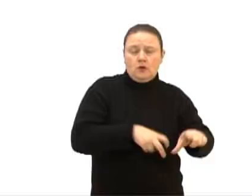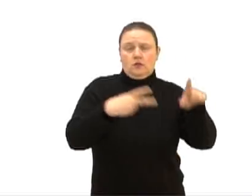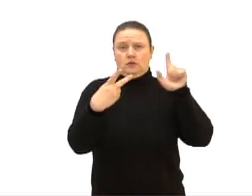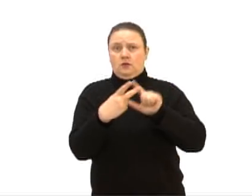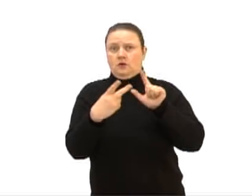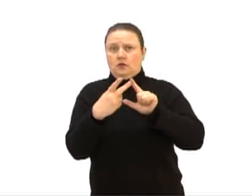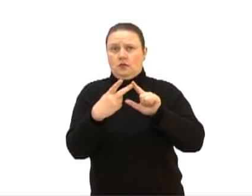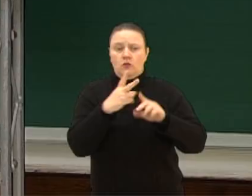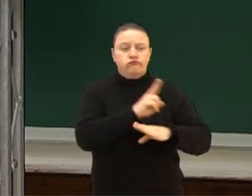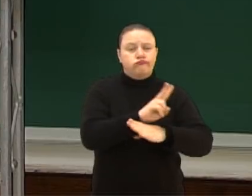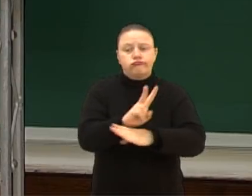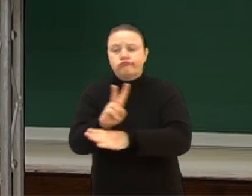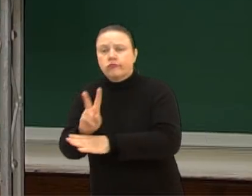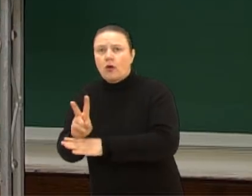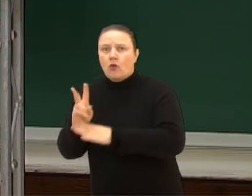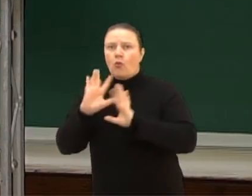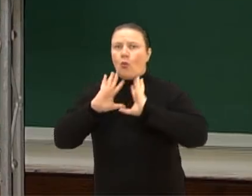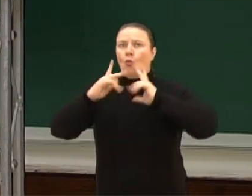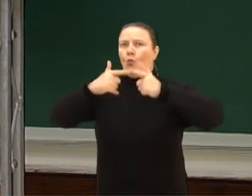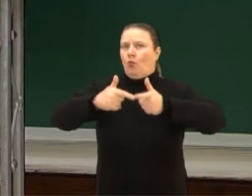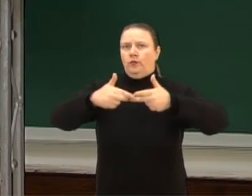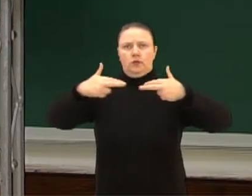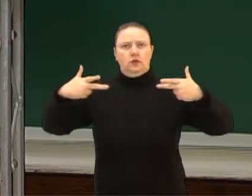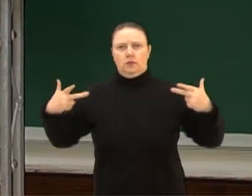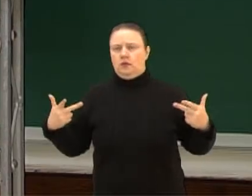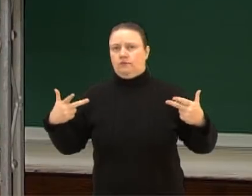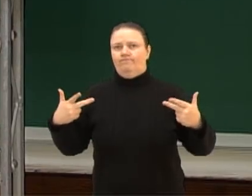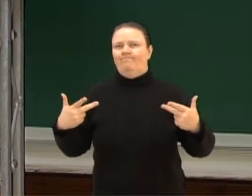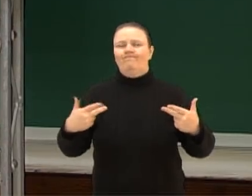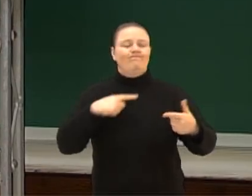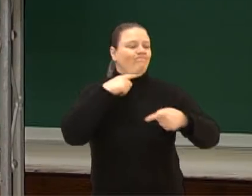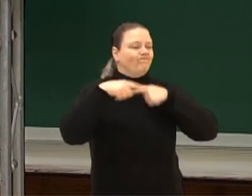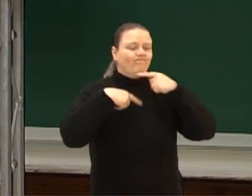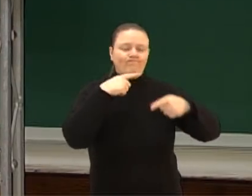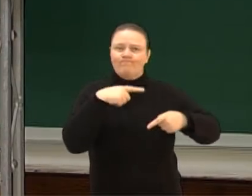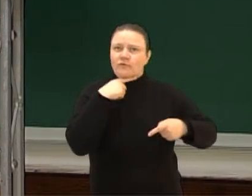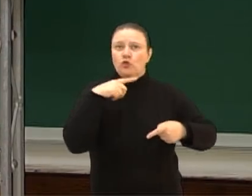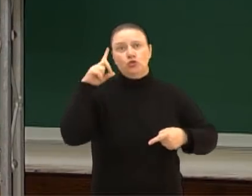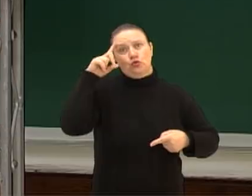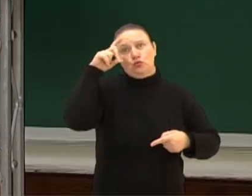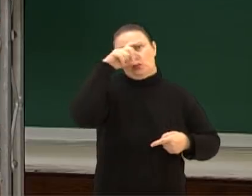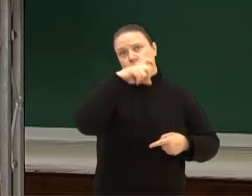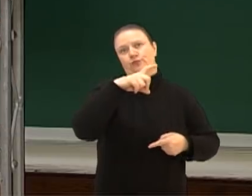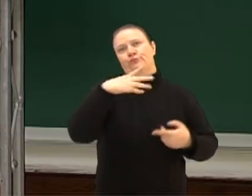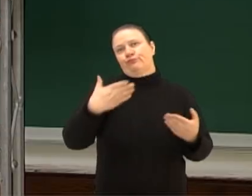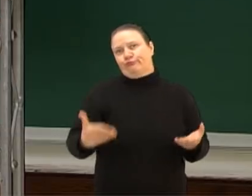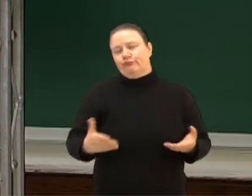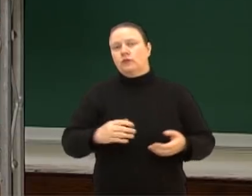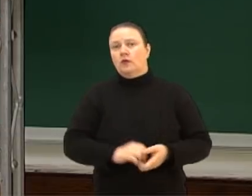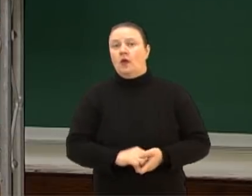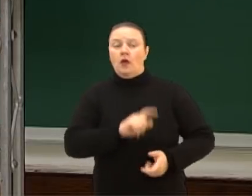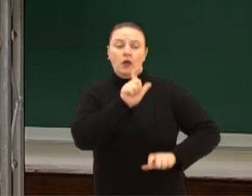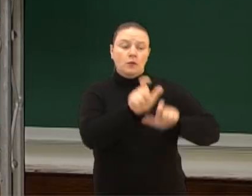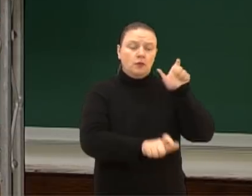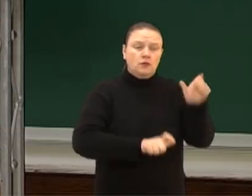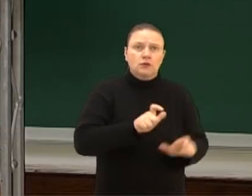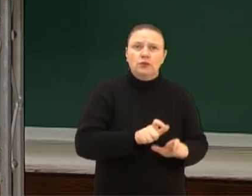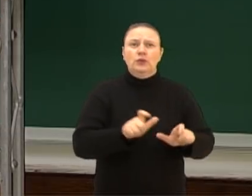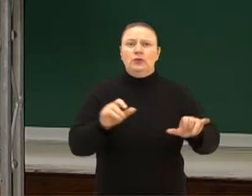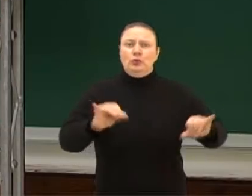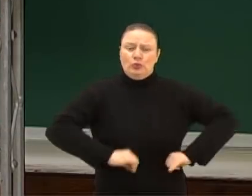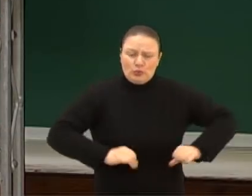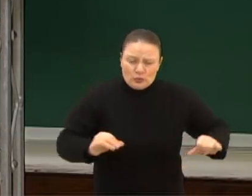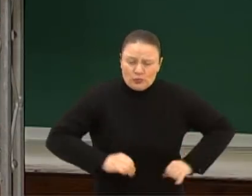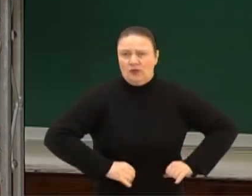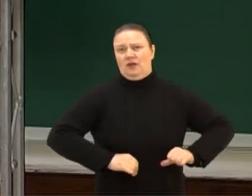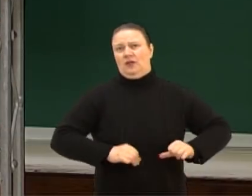animais, né? Então não existe ali uma condição de trabalho e essas pessoas também, às vezes, estão em dificuldades e até passando